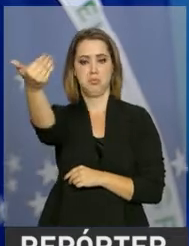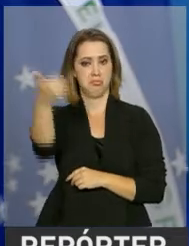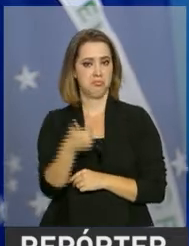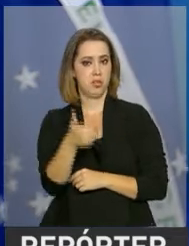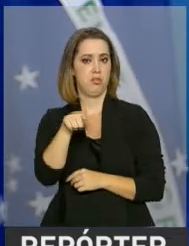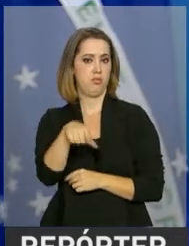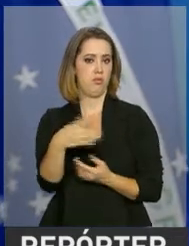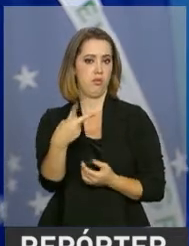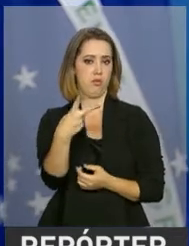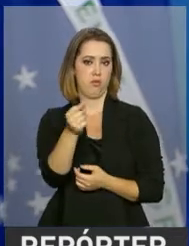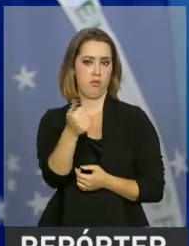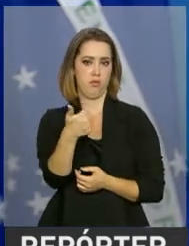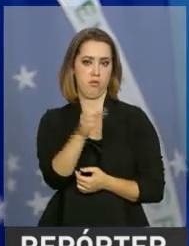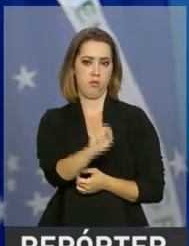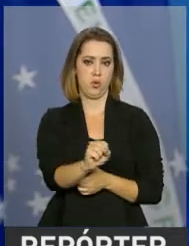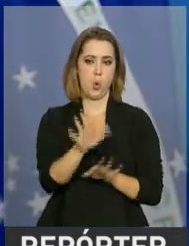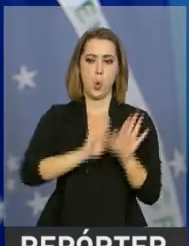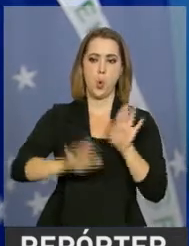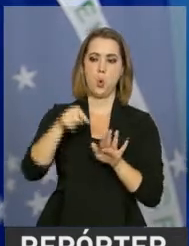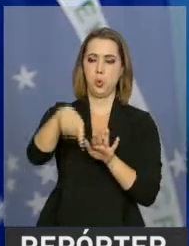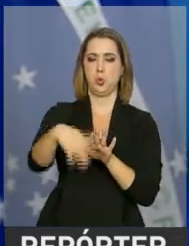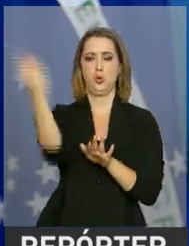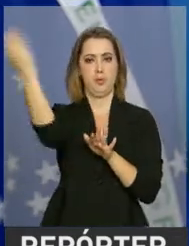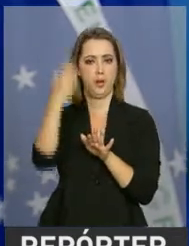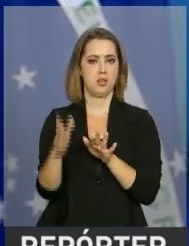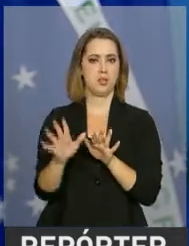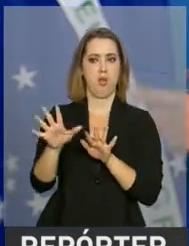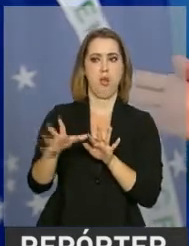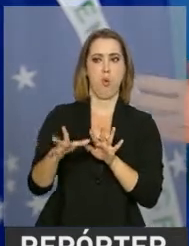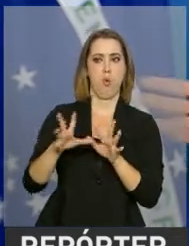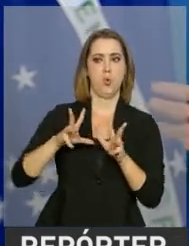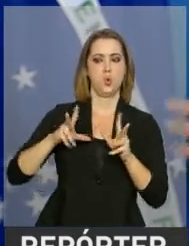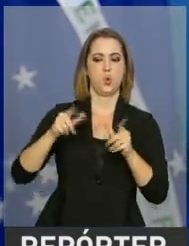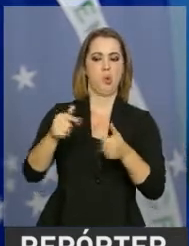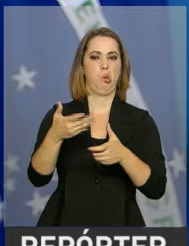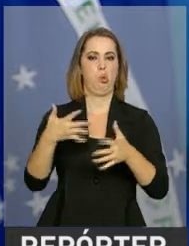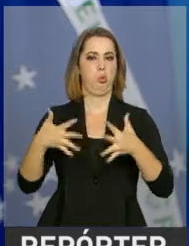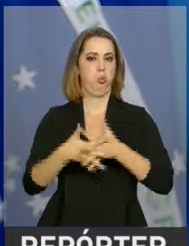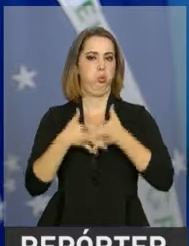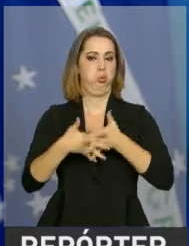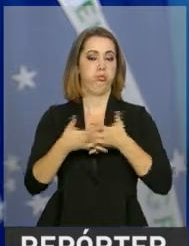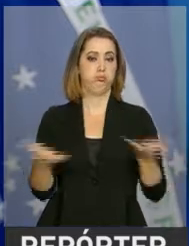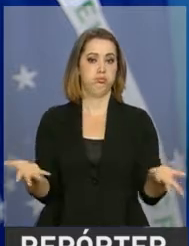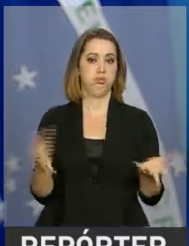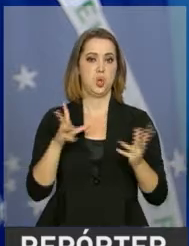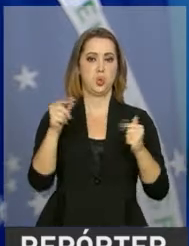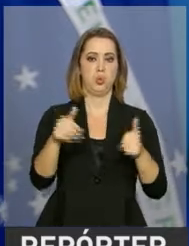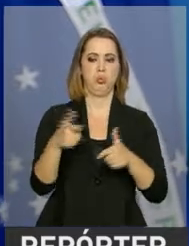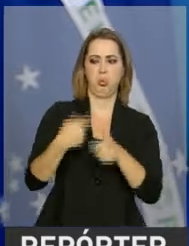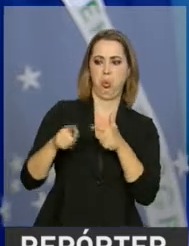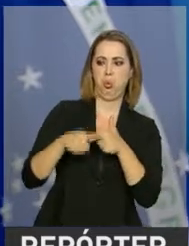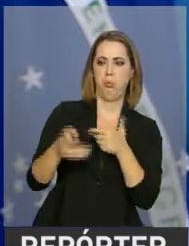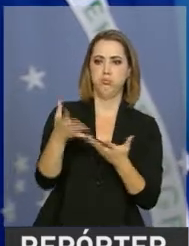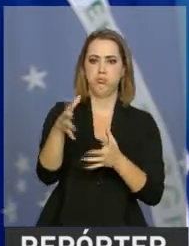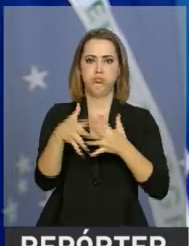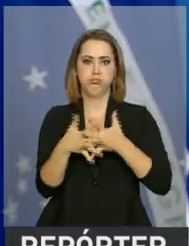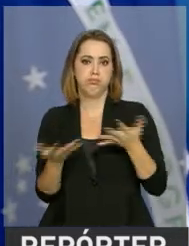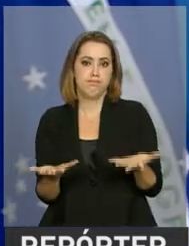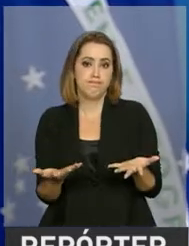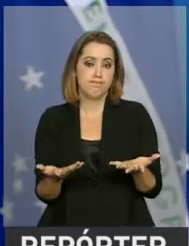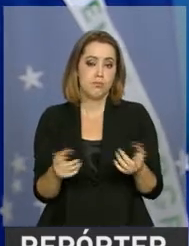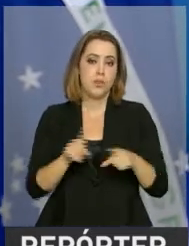2018 que cuida do país todo atrapalhado e todo desarticulado